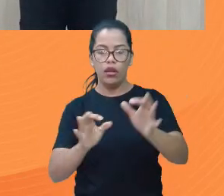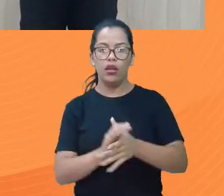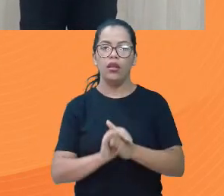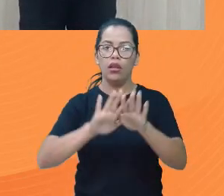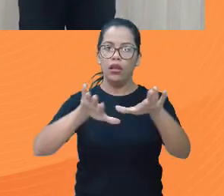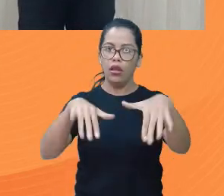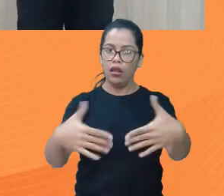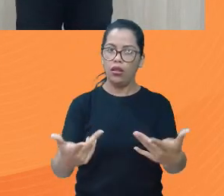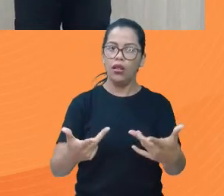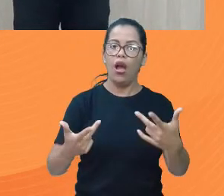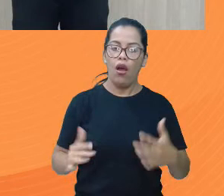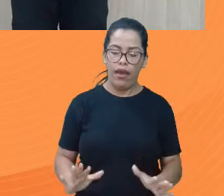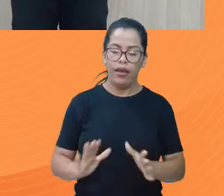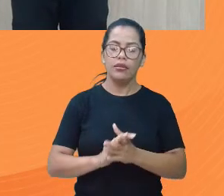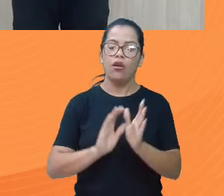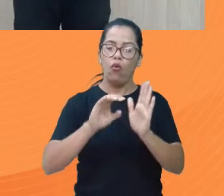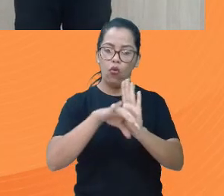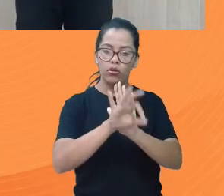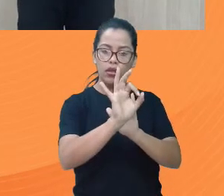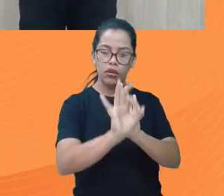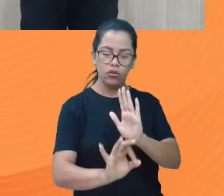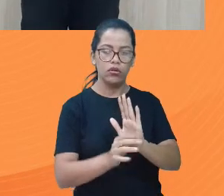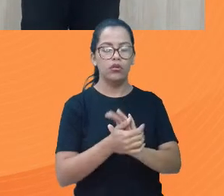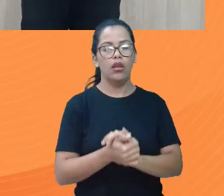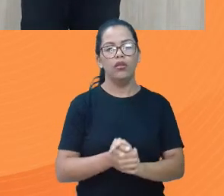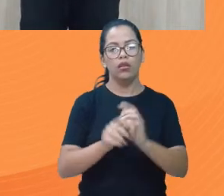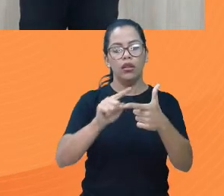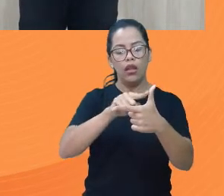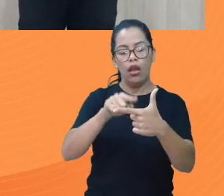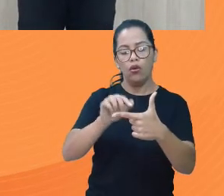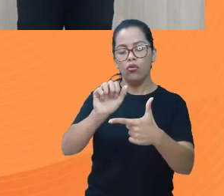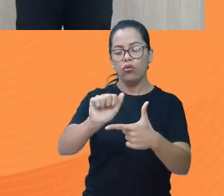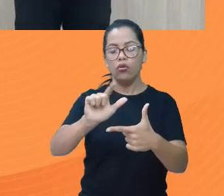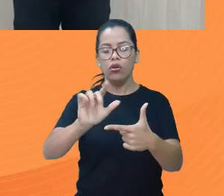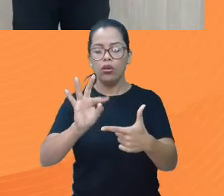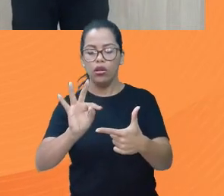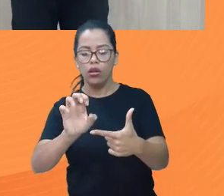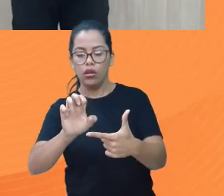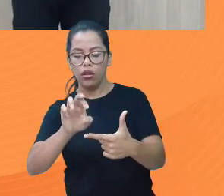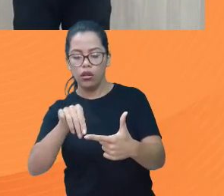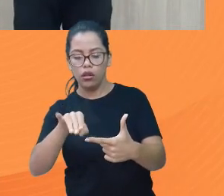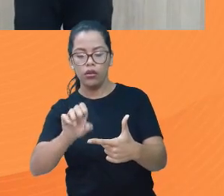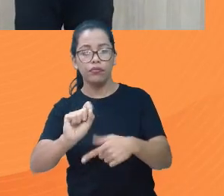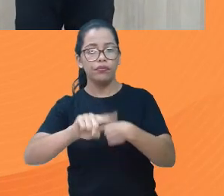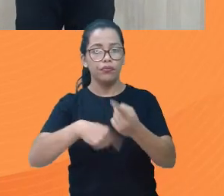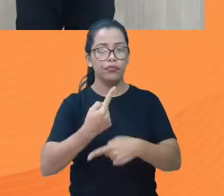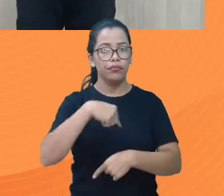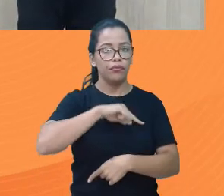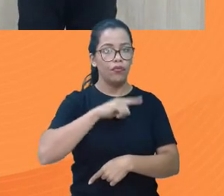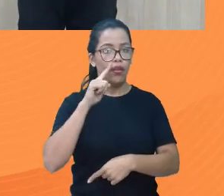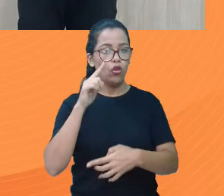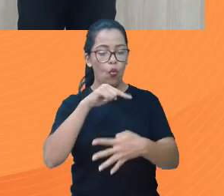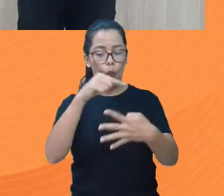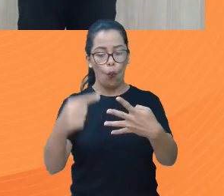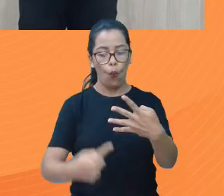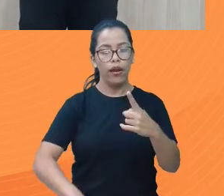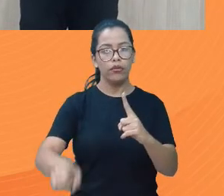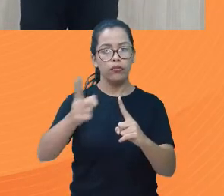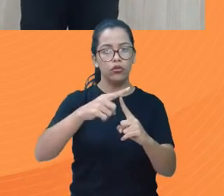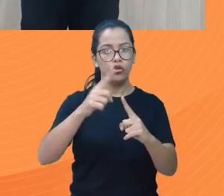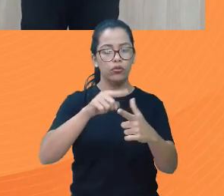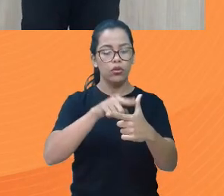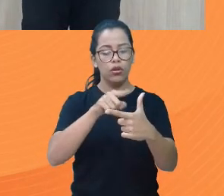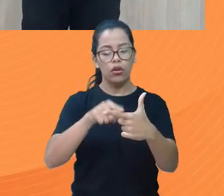Então, essa é a definição aí de ângulos alternos. E depois que a gente viu a definição desses 4 tipos de ângulos, tá? Os